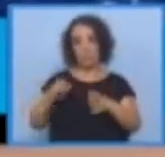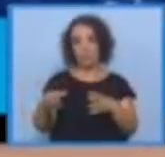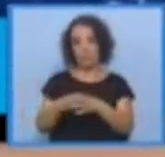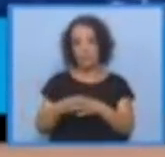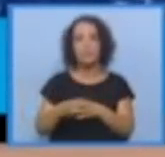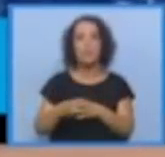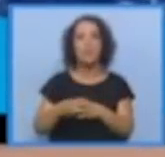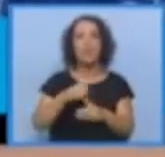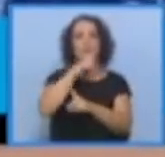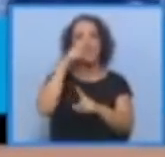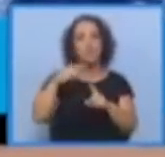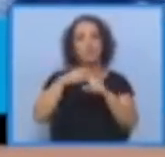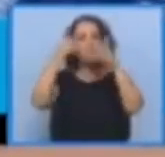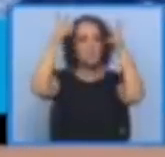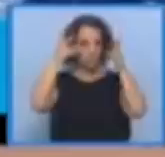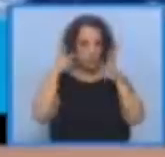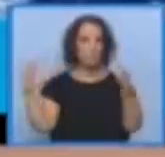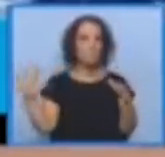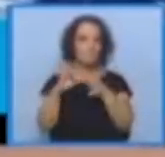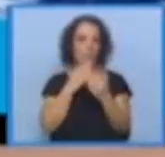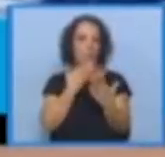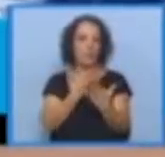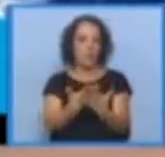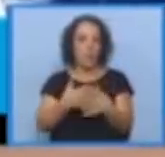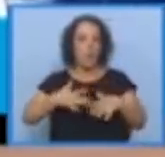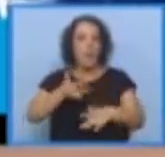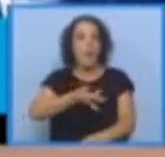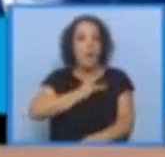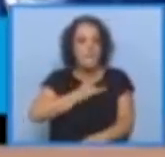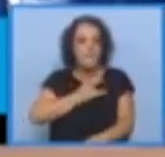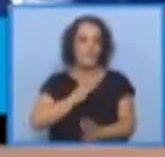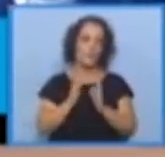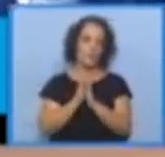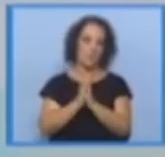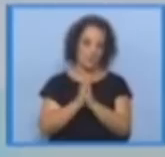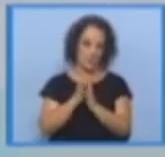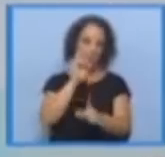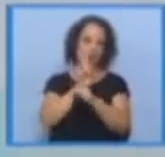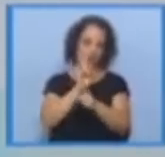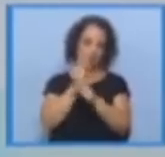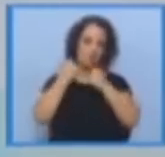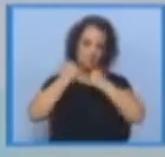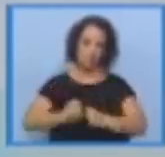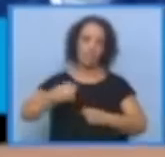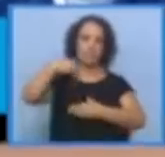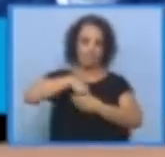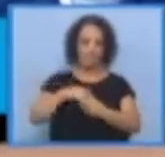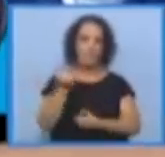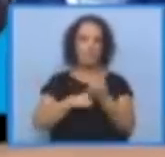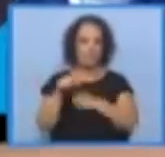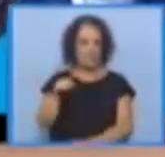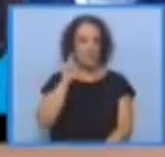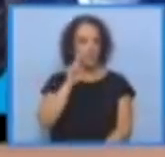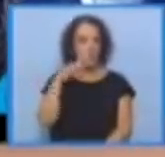Espírito Santo, que me deu um amor à Igreja. Esse amor à Igreja mantém-se no movimento. E isso é muito importante. Portanto,